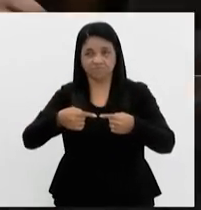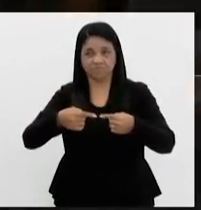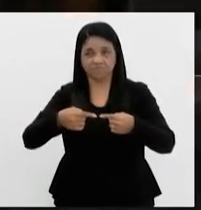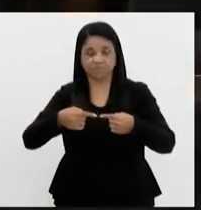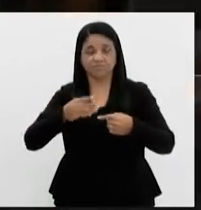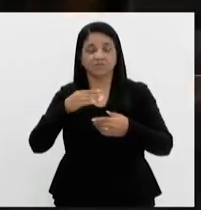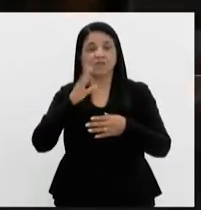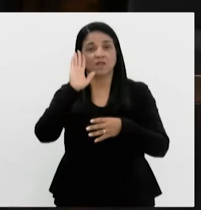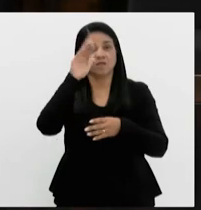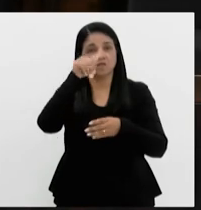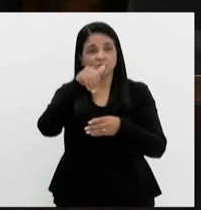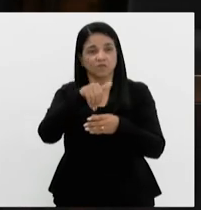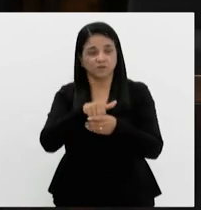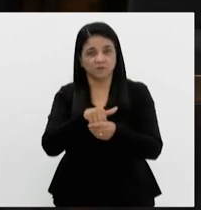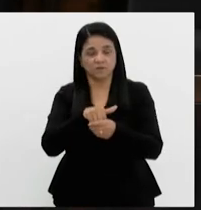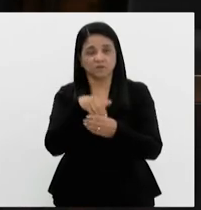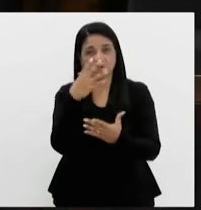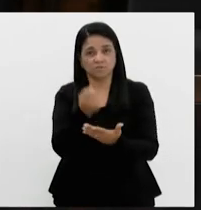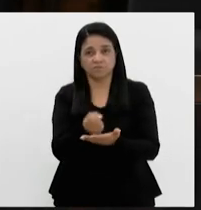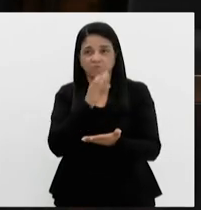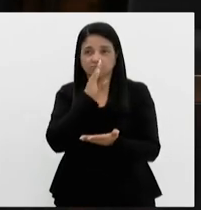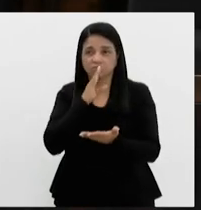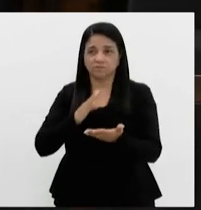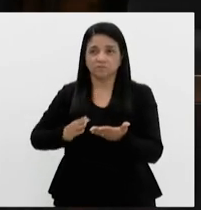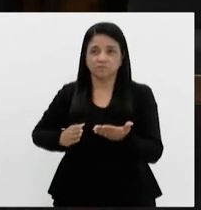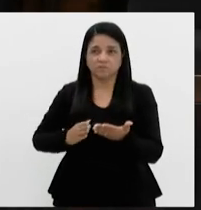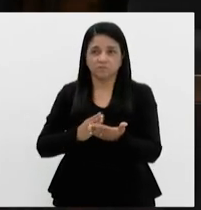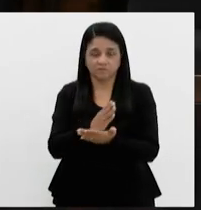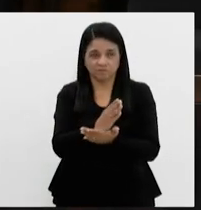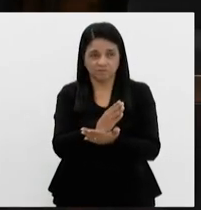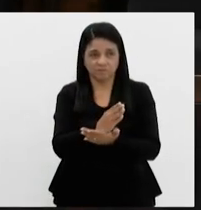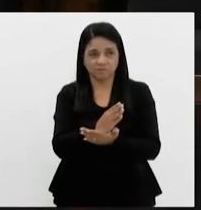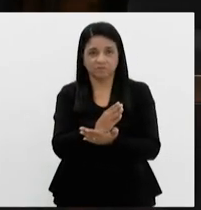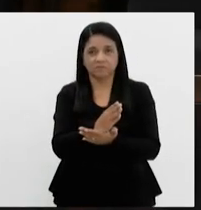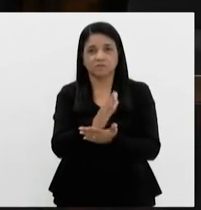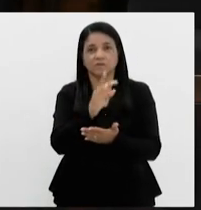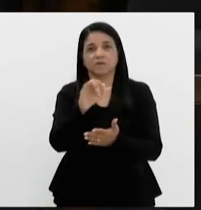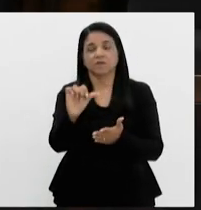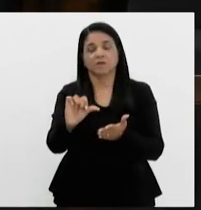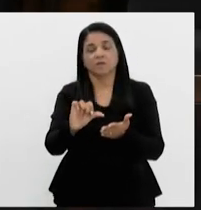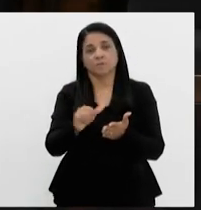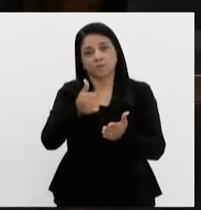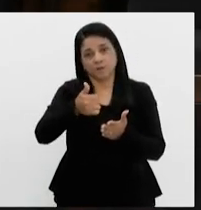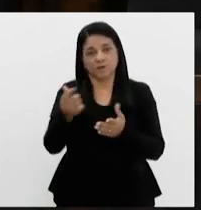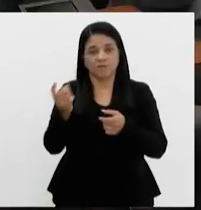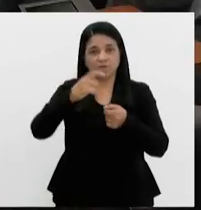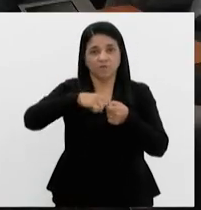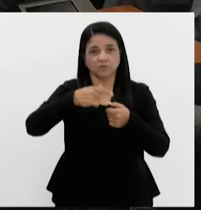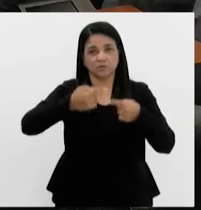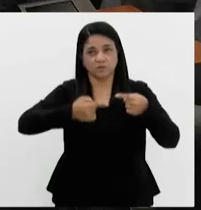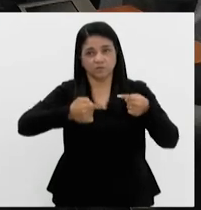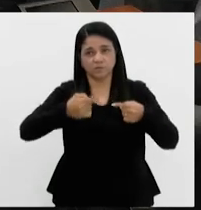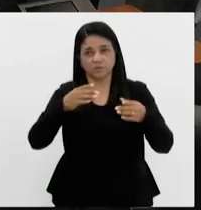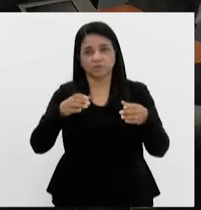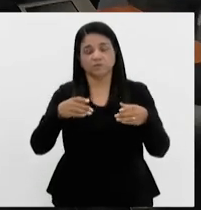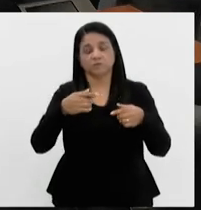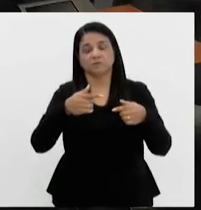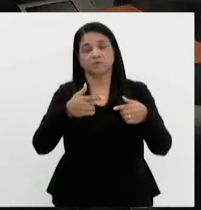Em votação, os senhores que aprovam, permaneçam como estão, aprovado em primeira, retorno em segunda.